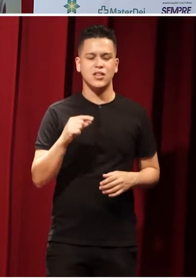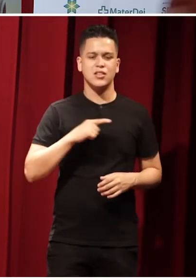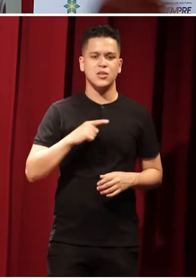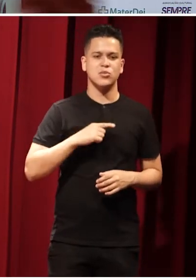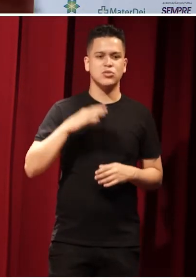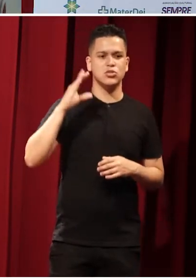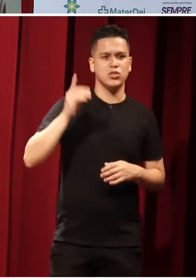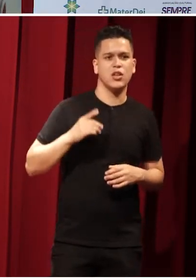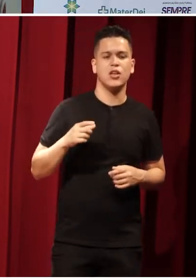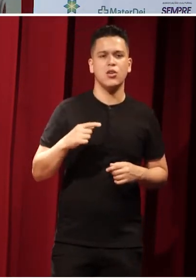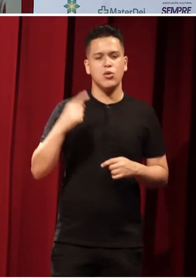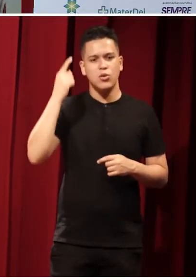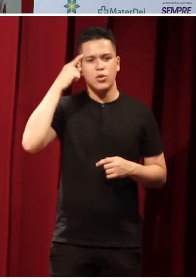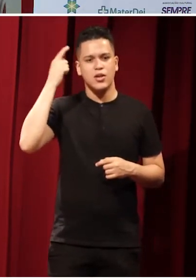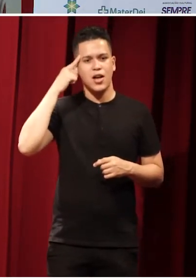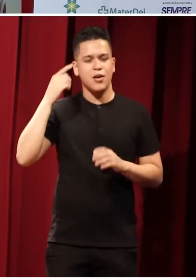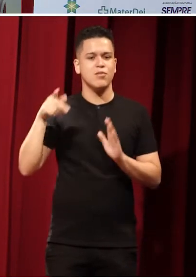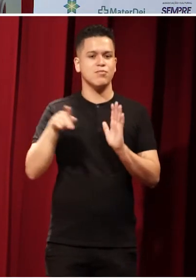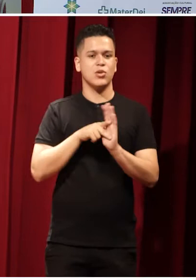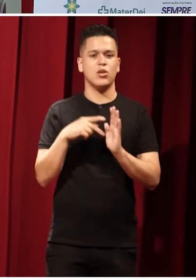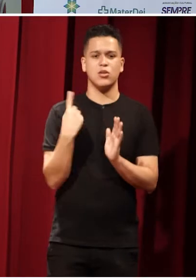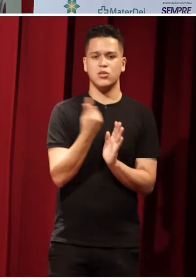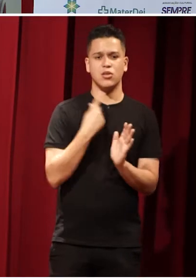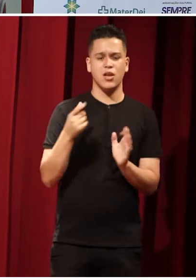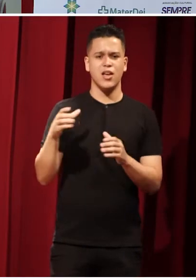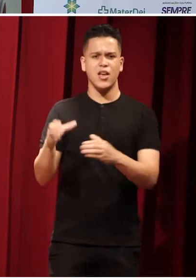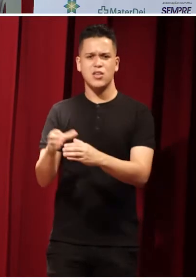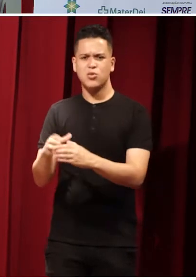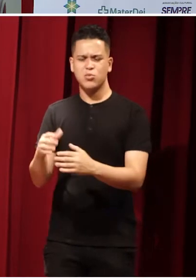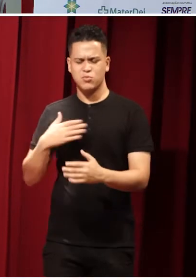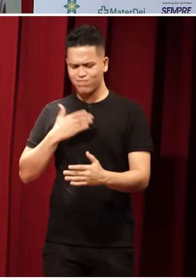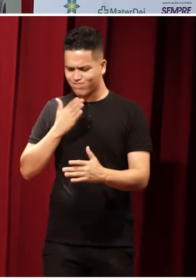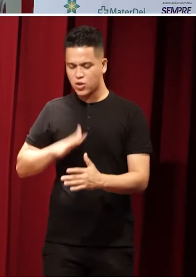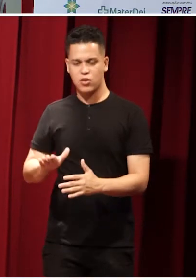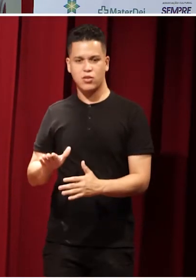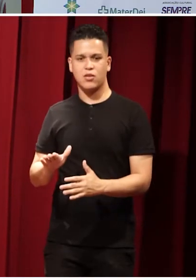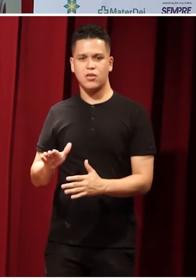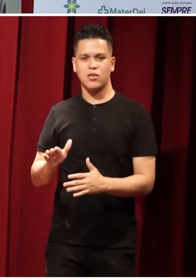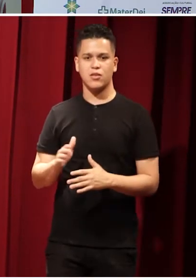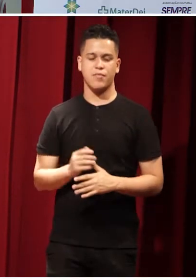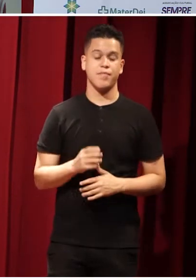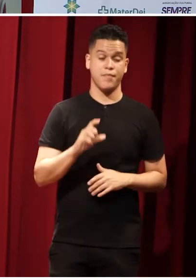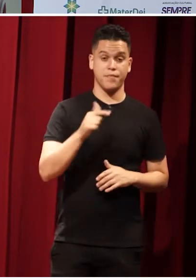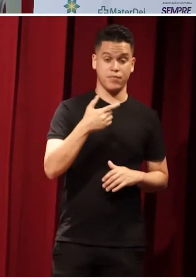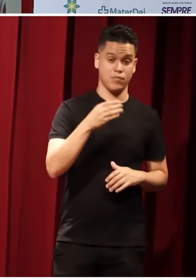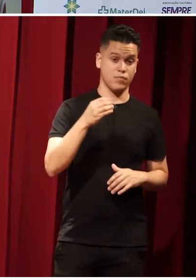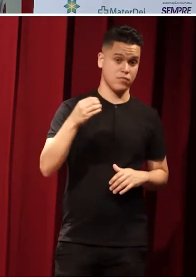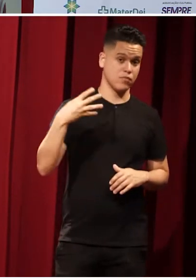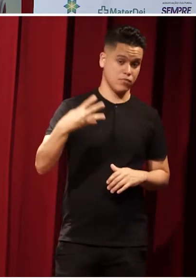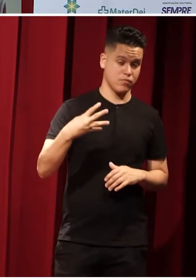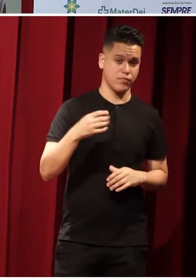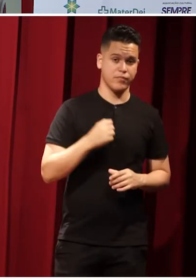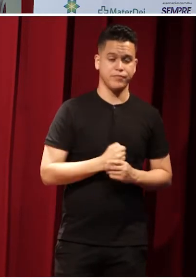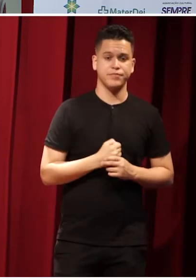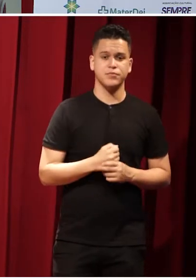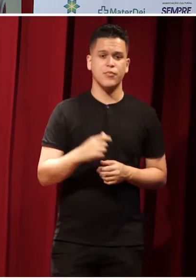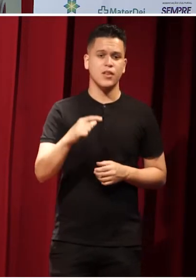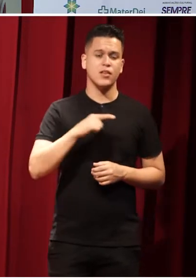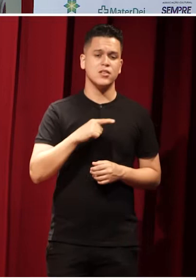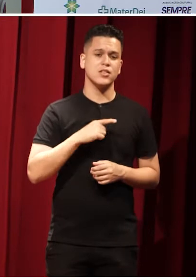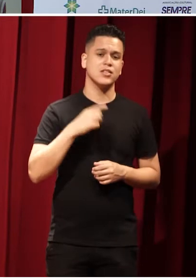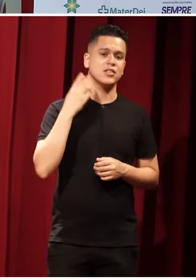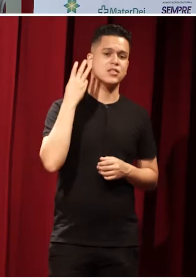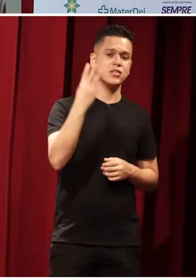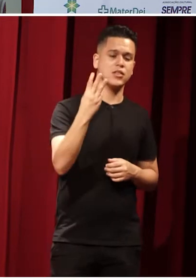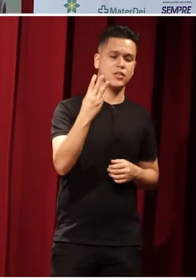da civilização contemporânea. Essa turma É contra. Pois bem, em 2004 foi elaborado um plano que